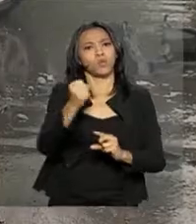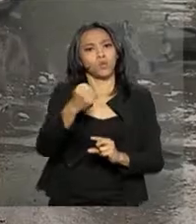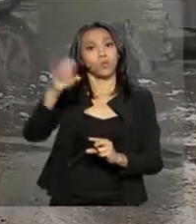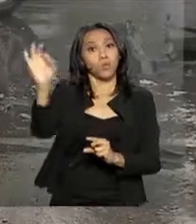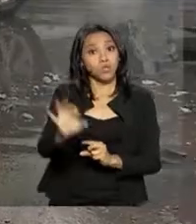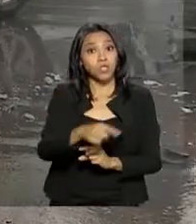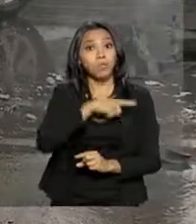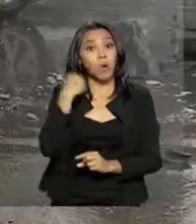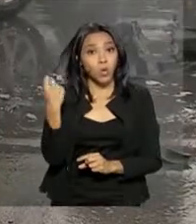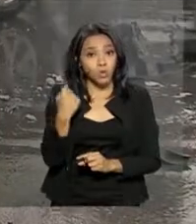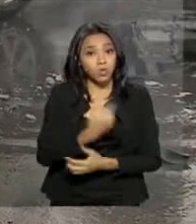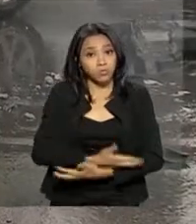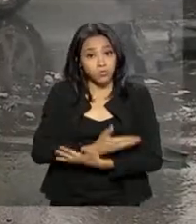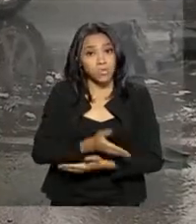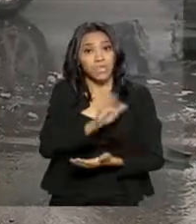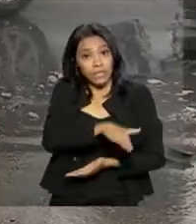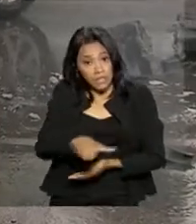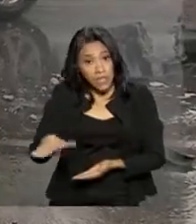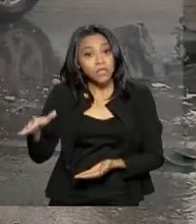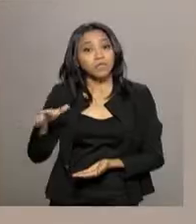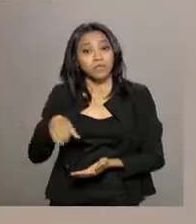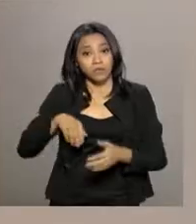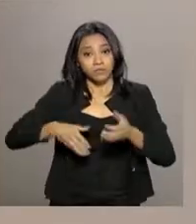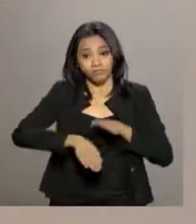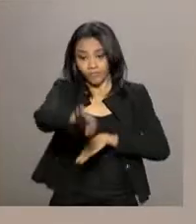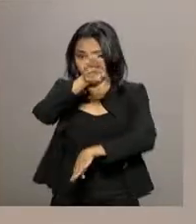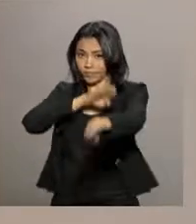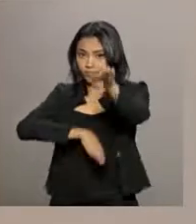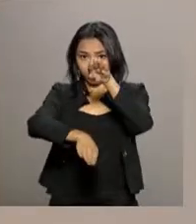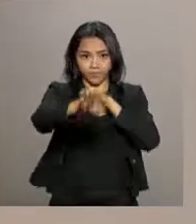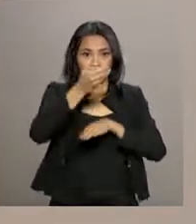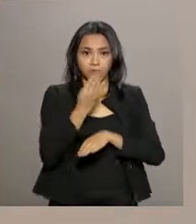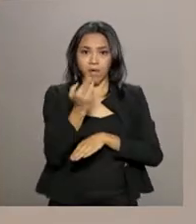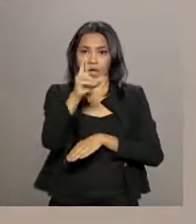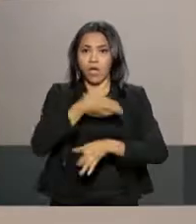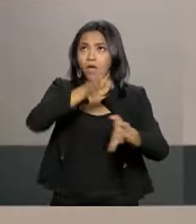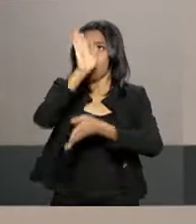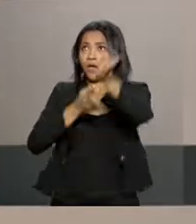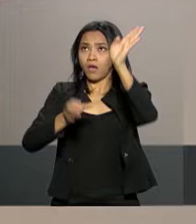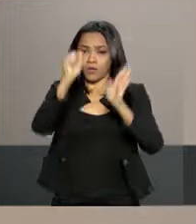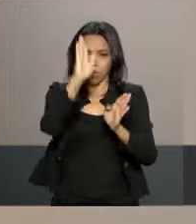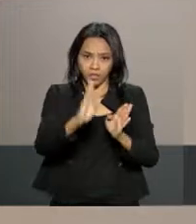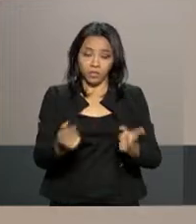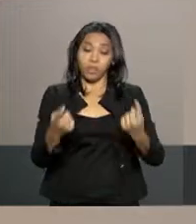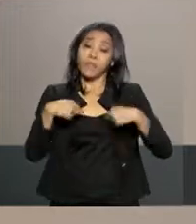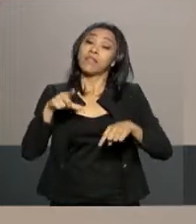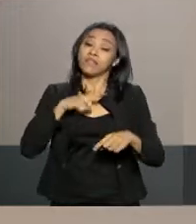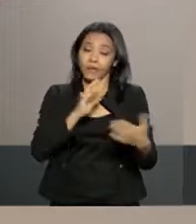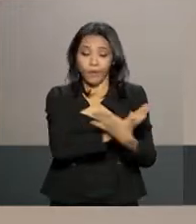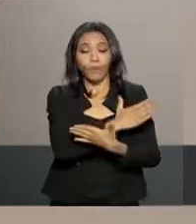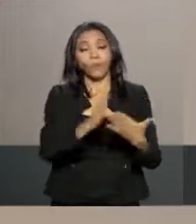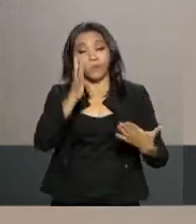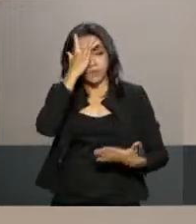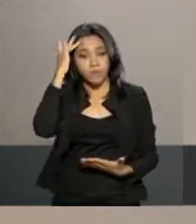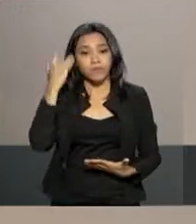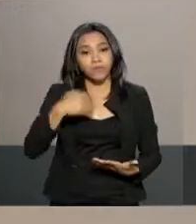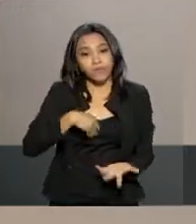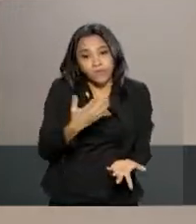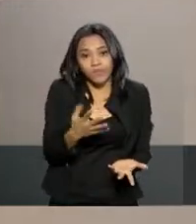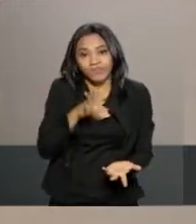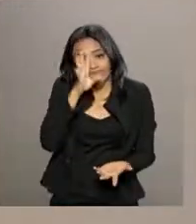vítimas de acidentes nas estradas ainda assim há quem abra mão da segurança na hora de transportar os pequenos